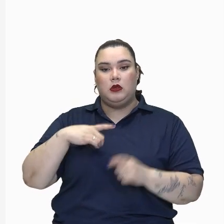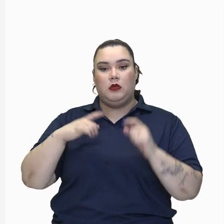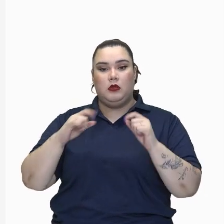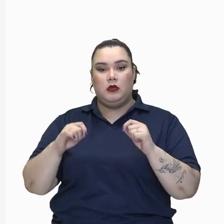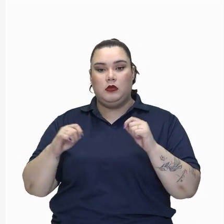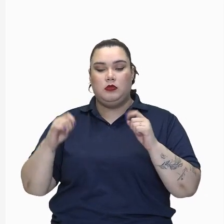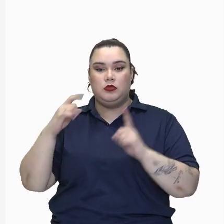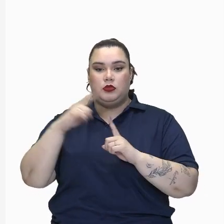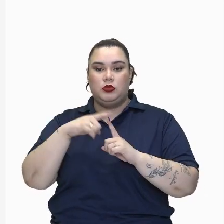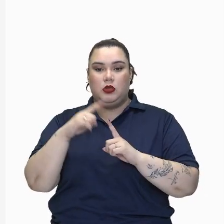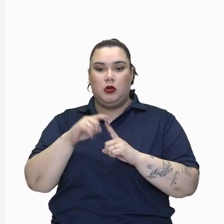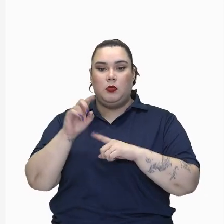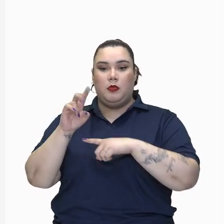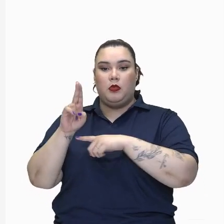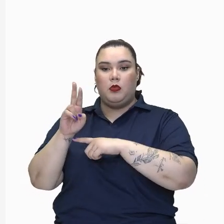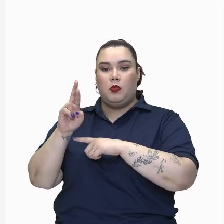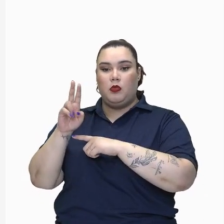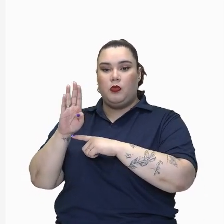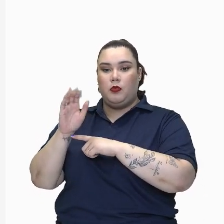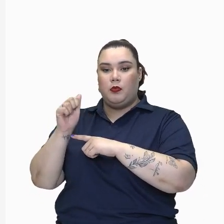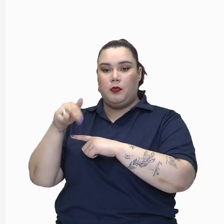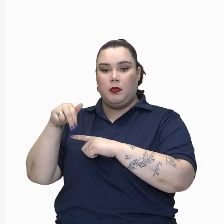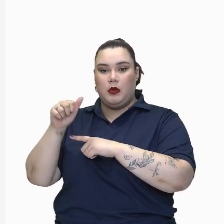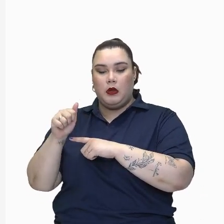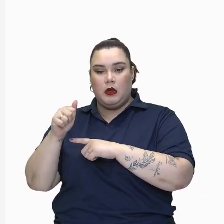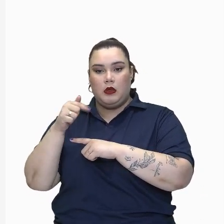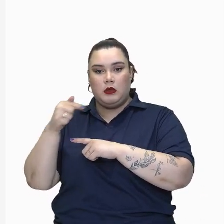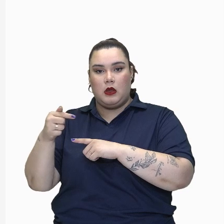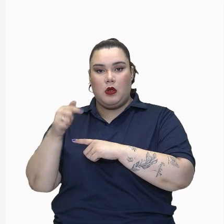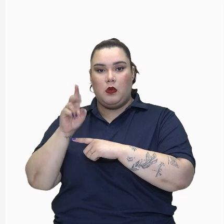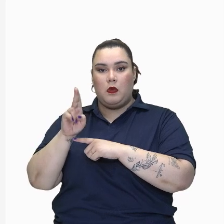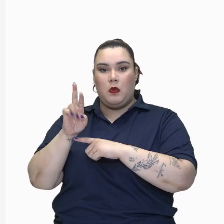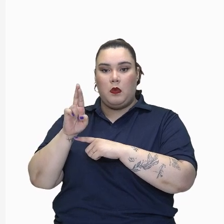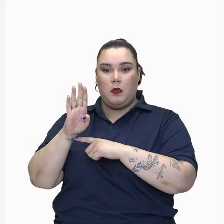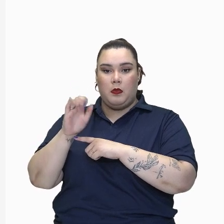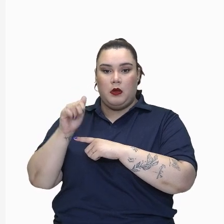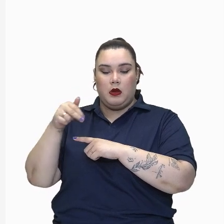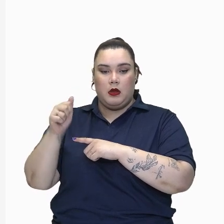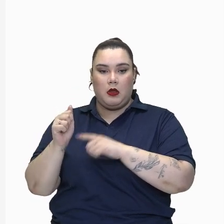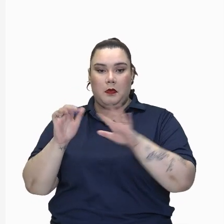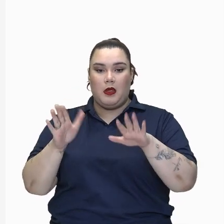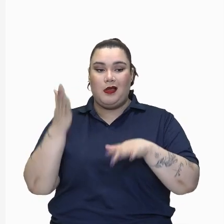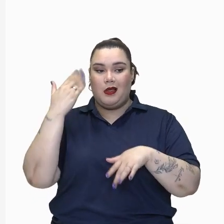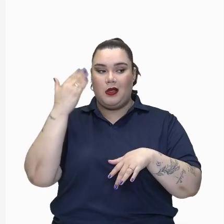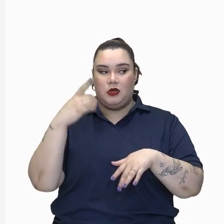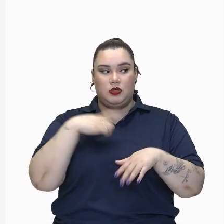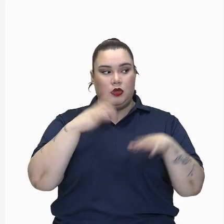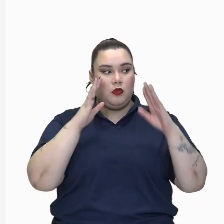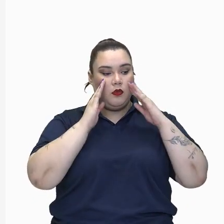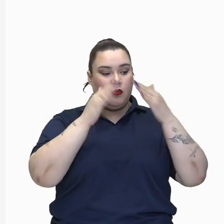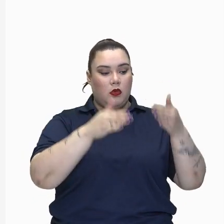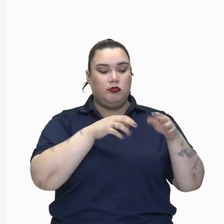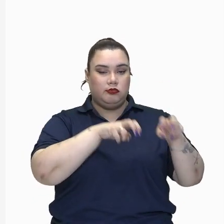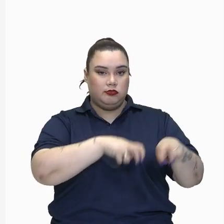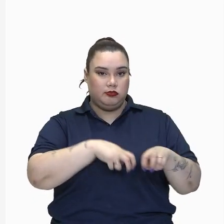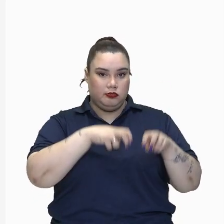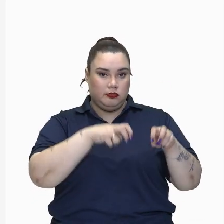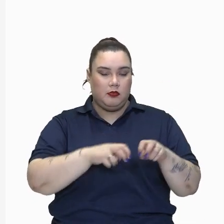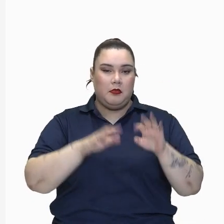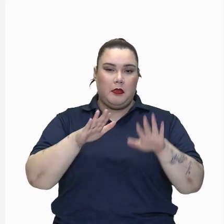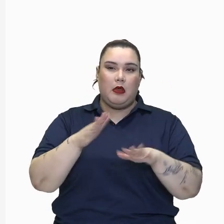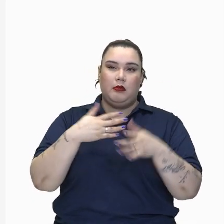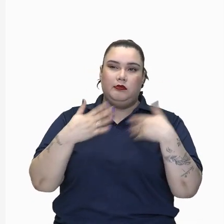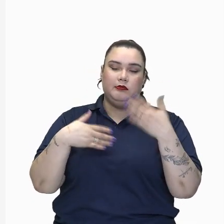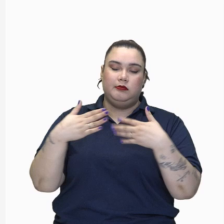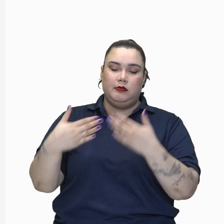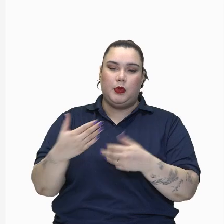uma migração do campo para a cidade, né? O êxodo rural. A partir da década de 1980,